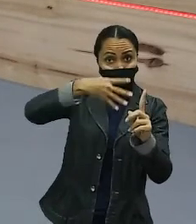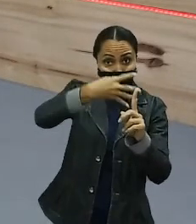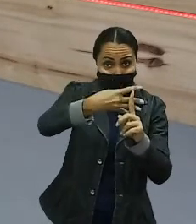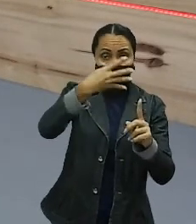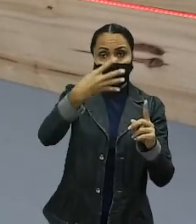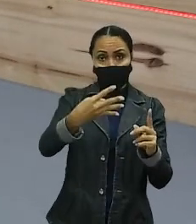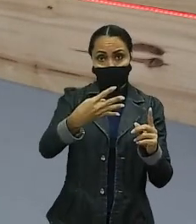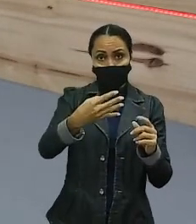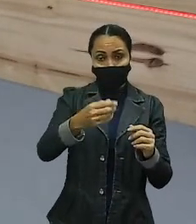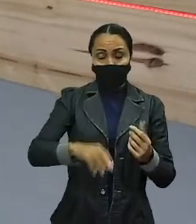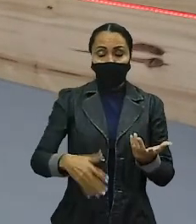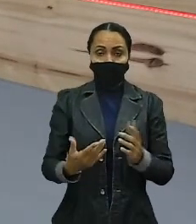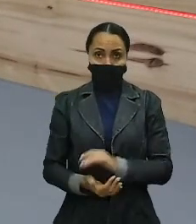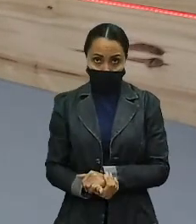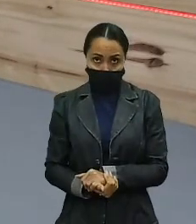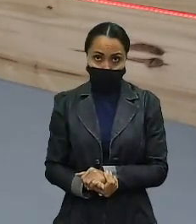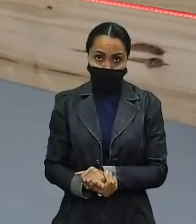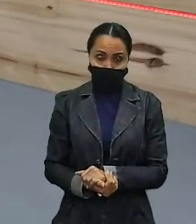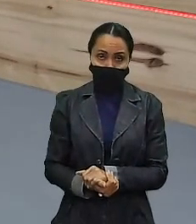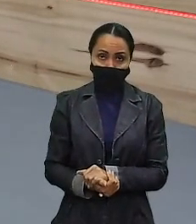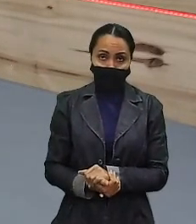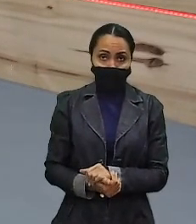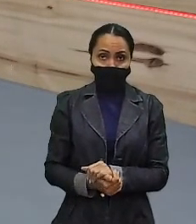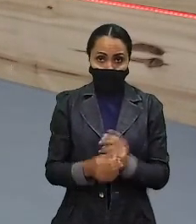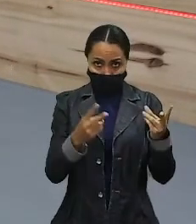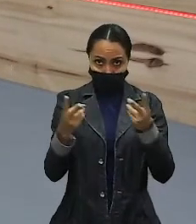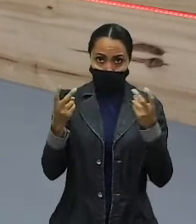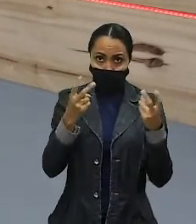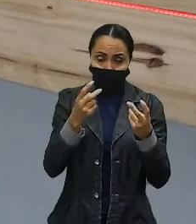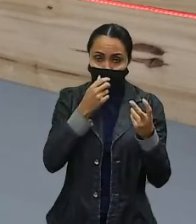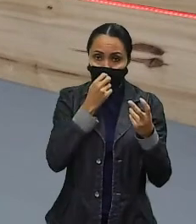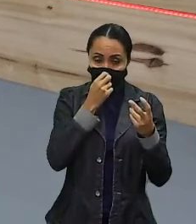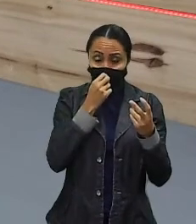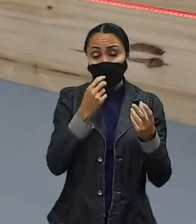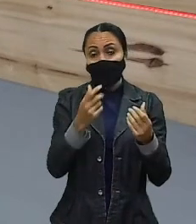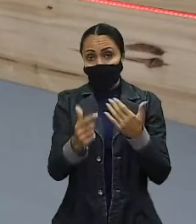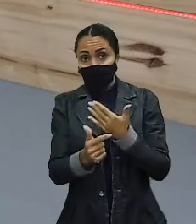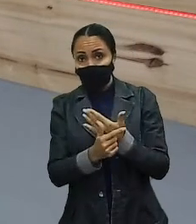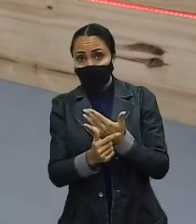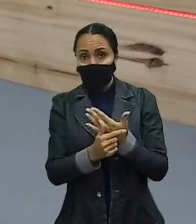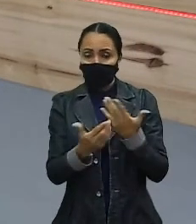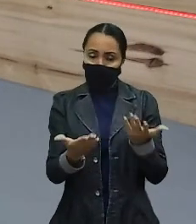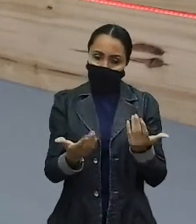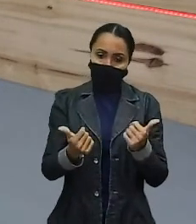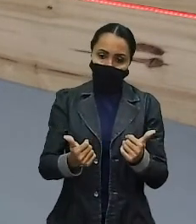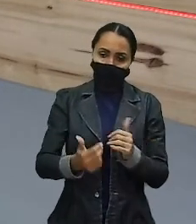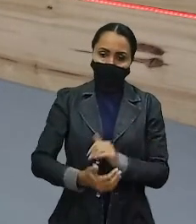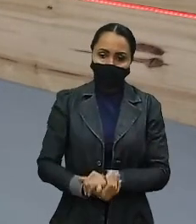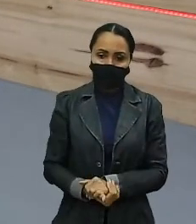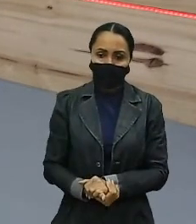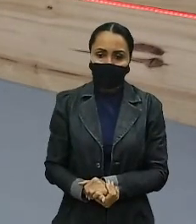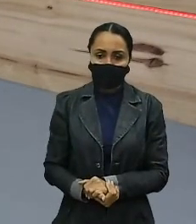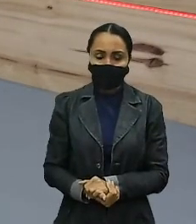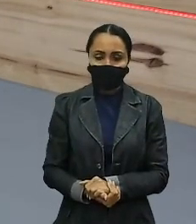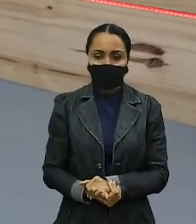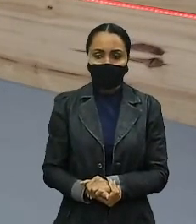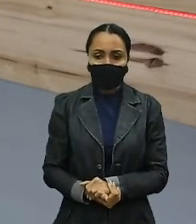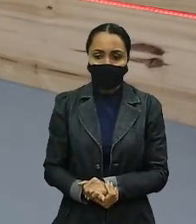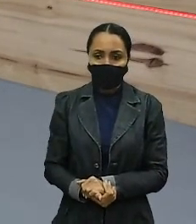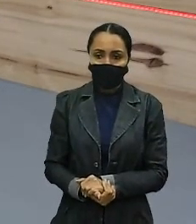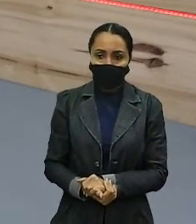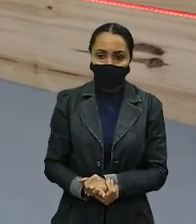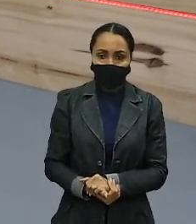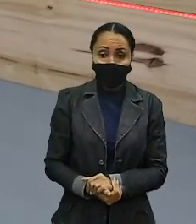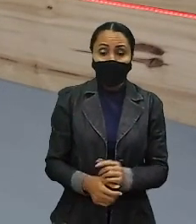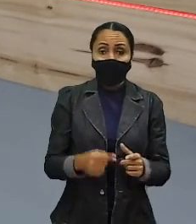16, 4 vezes, 24, 6. Percebeu? É assim que funciona na gráfica, tá bom? Se for grampeado. Porque não